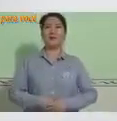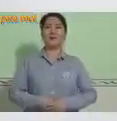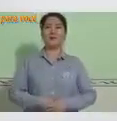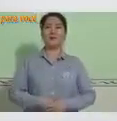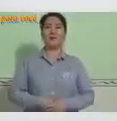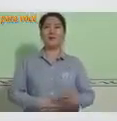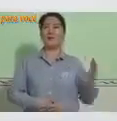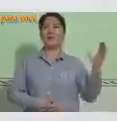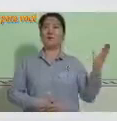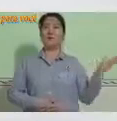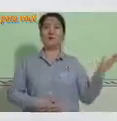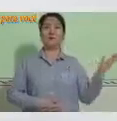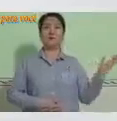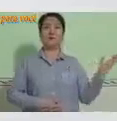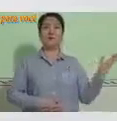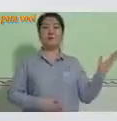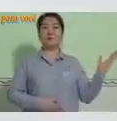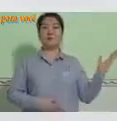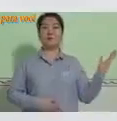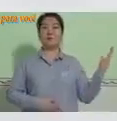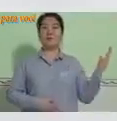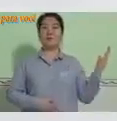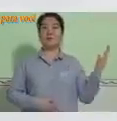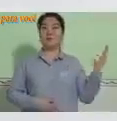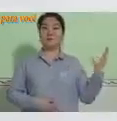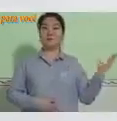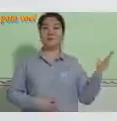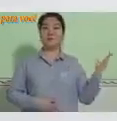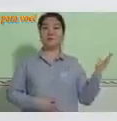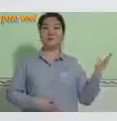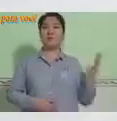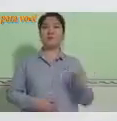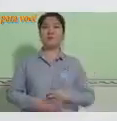que pressiona o nervo, aliviando a pressão sobre ele.